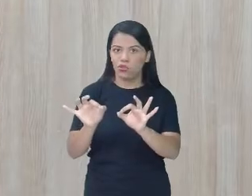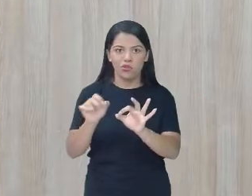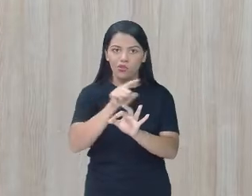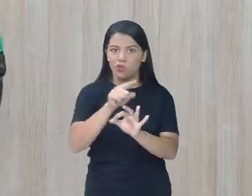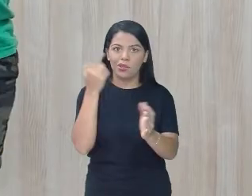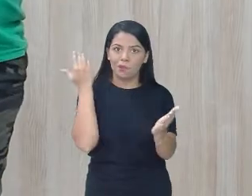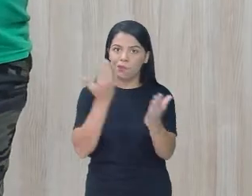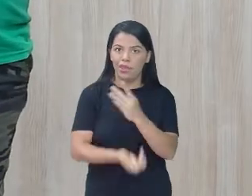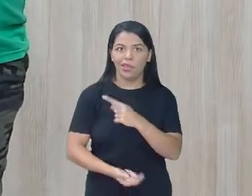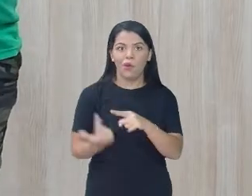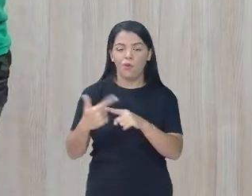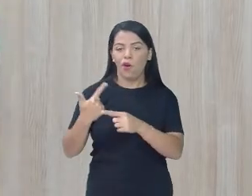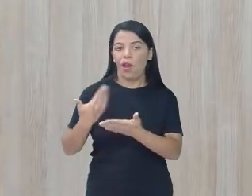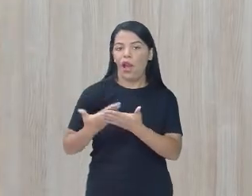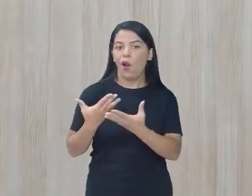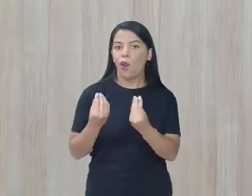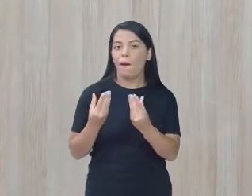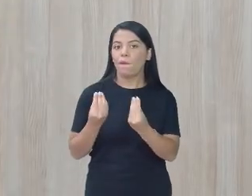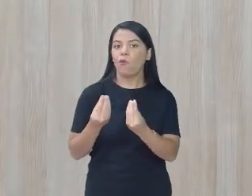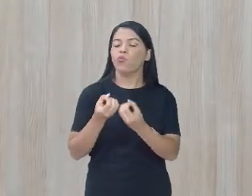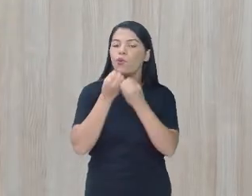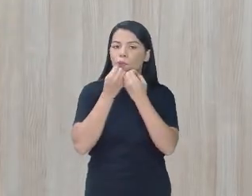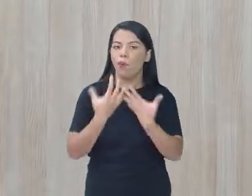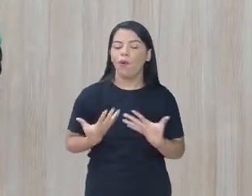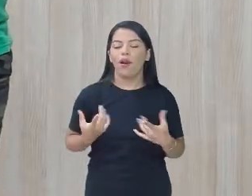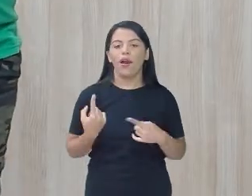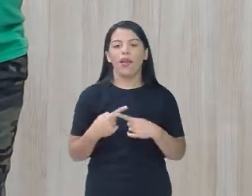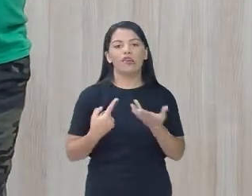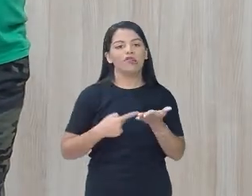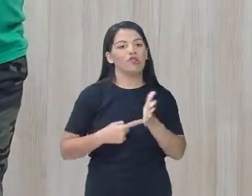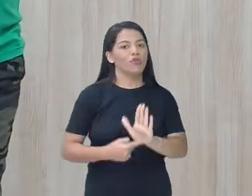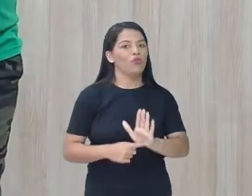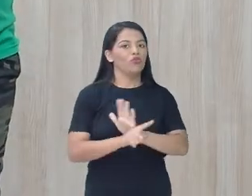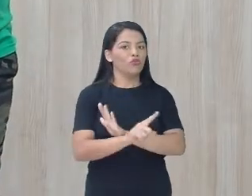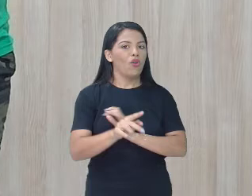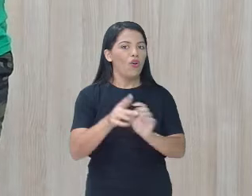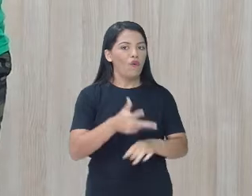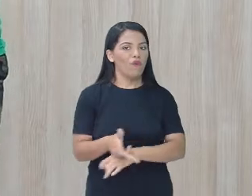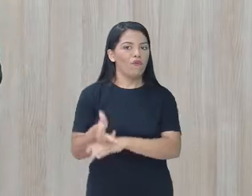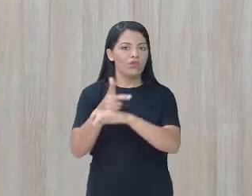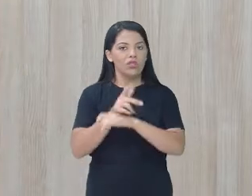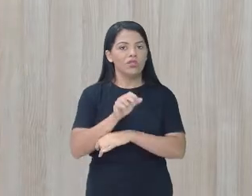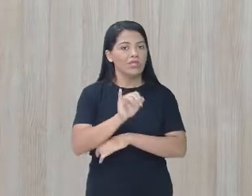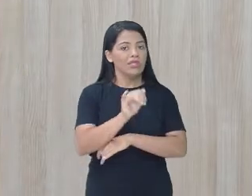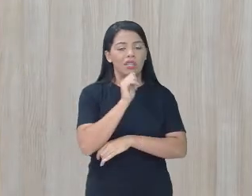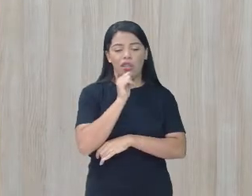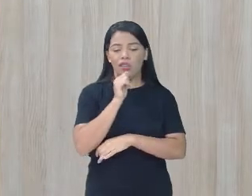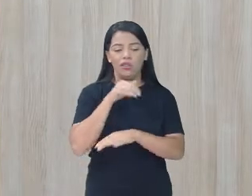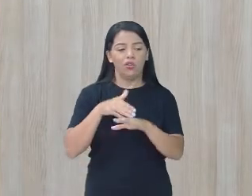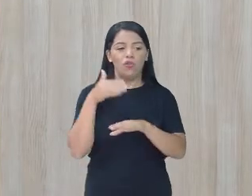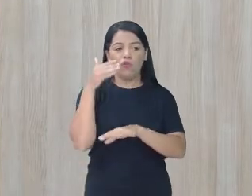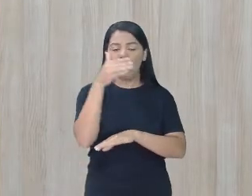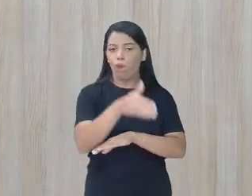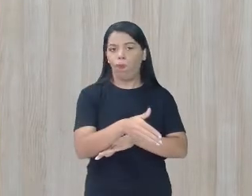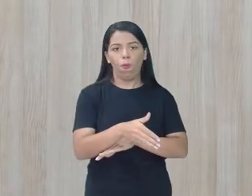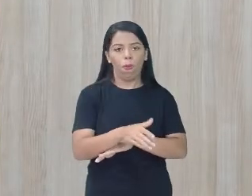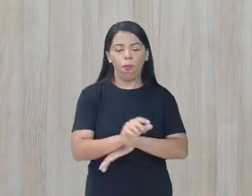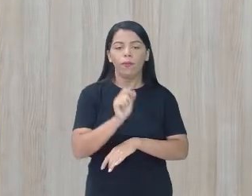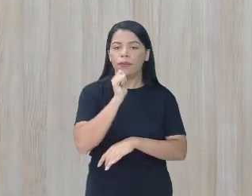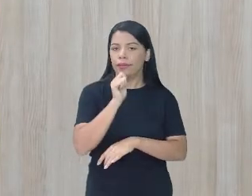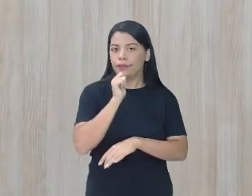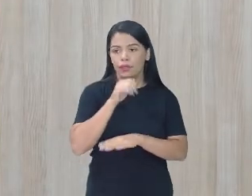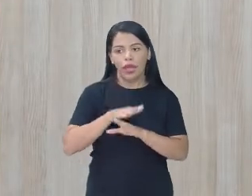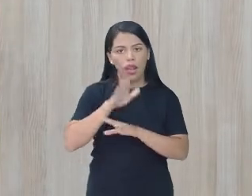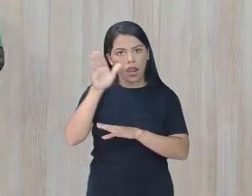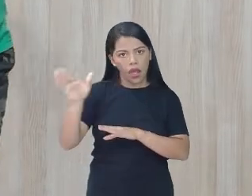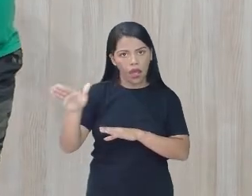aula, professora? Então, o vídeo que a gente colocou na aula, se você ainda não foi visitar o Passo do